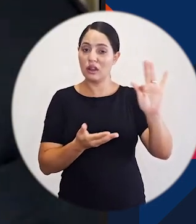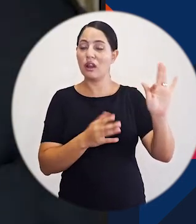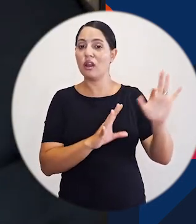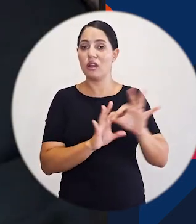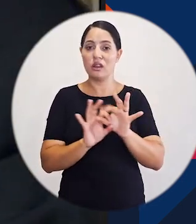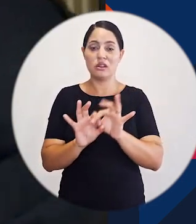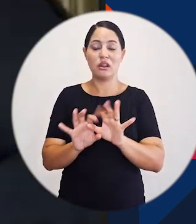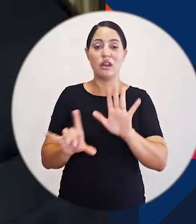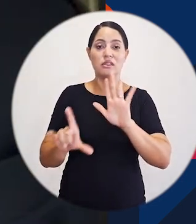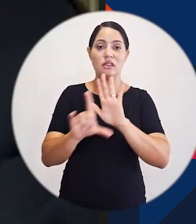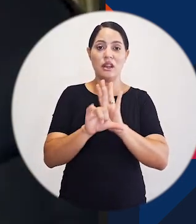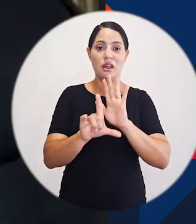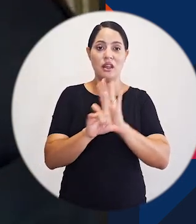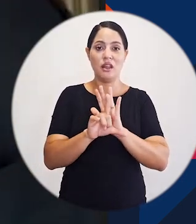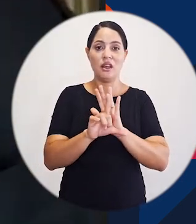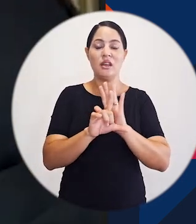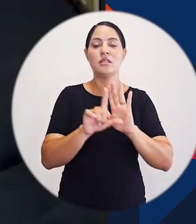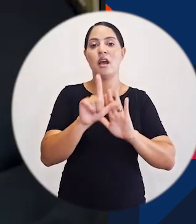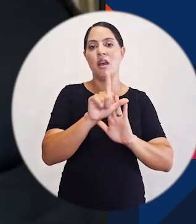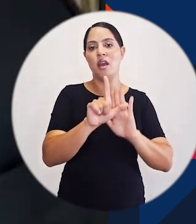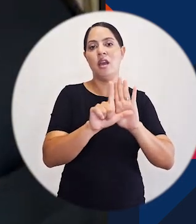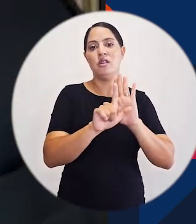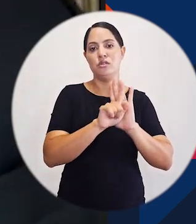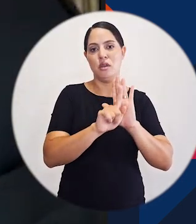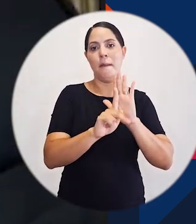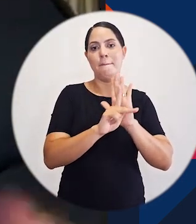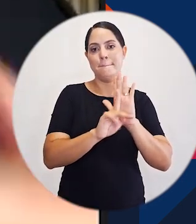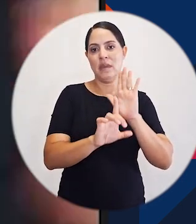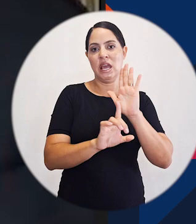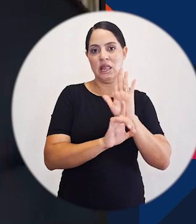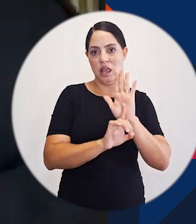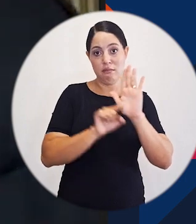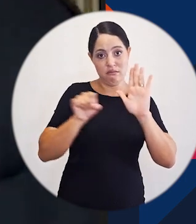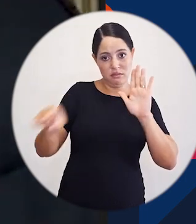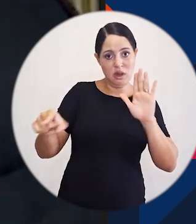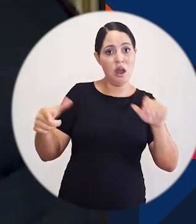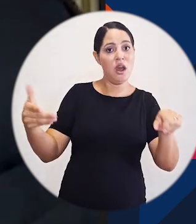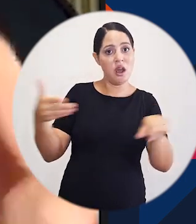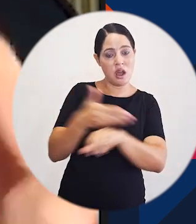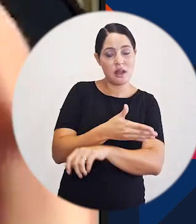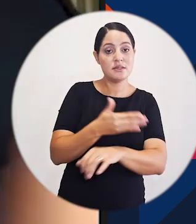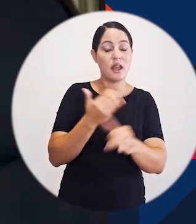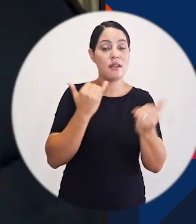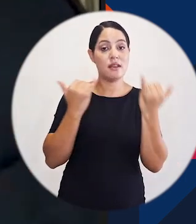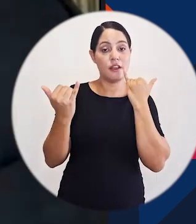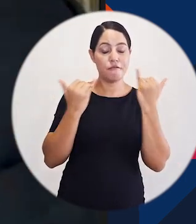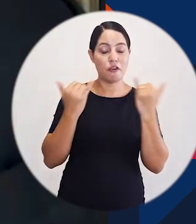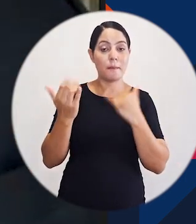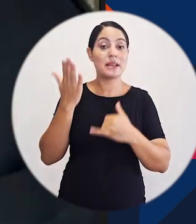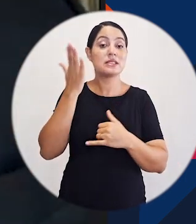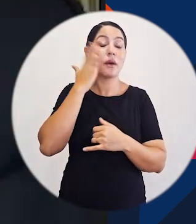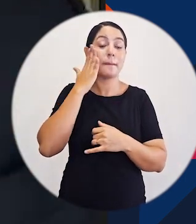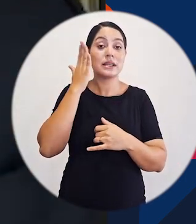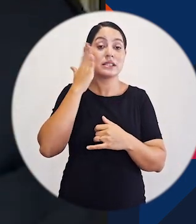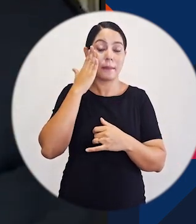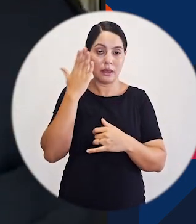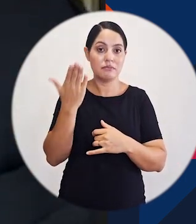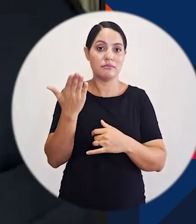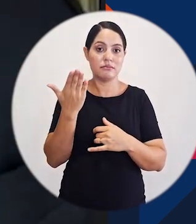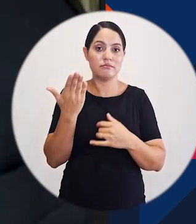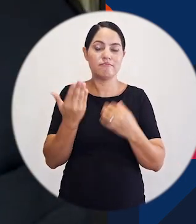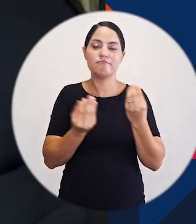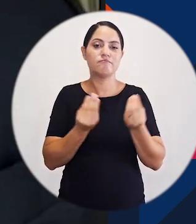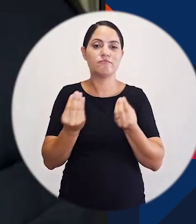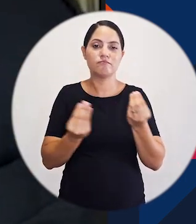Federal abre, até em obediência à Lei Geral de Proteção de Dados, abre completamente para você essa